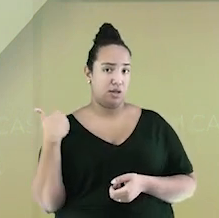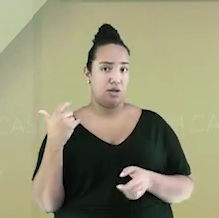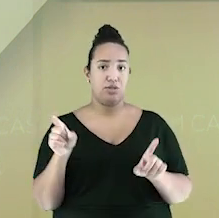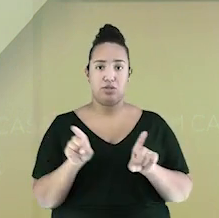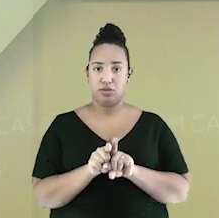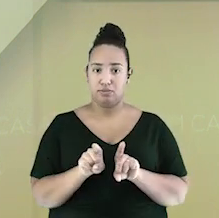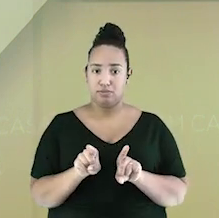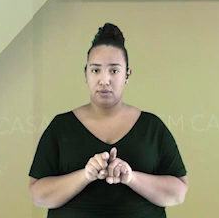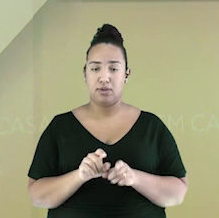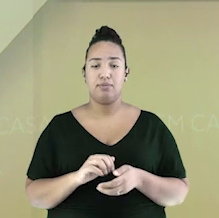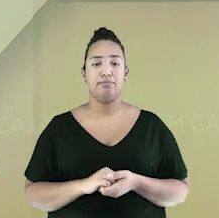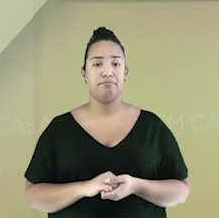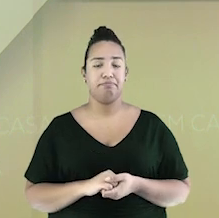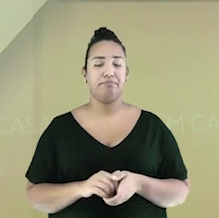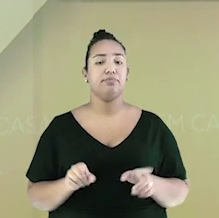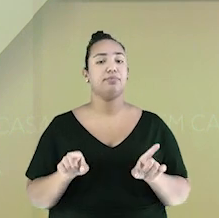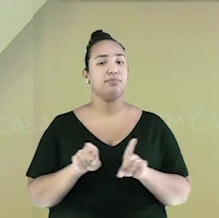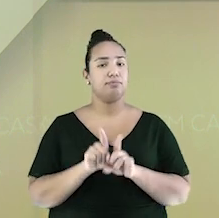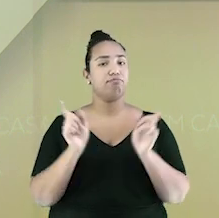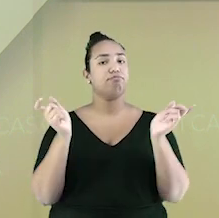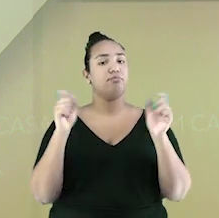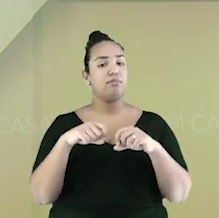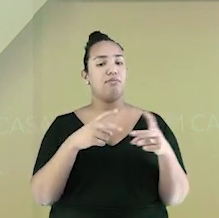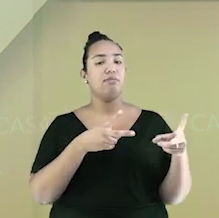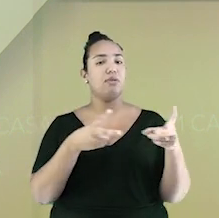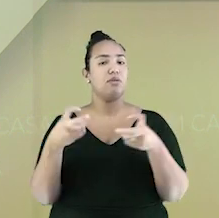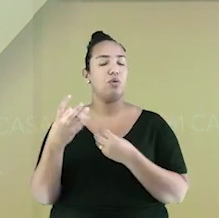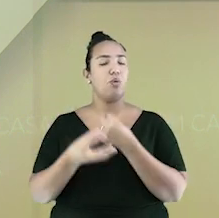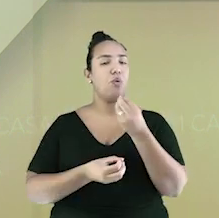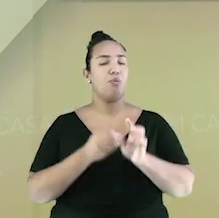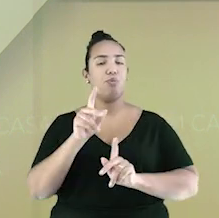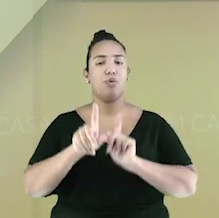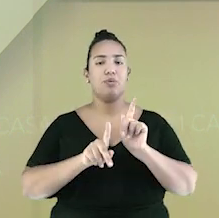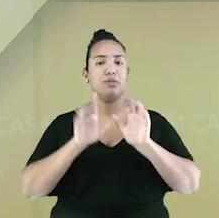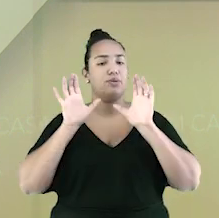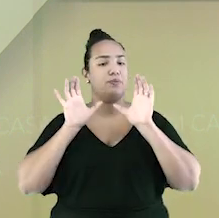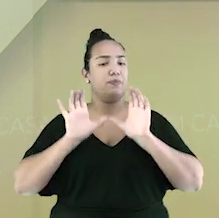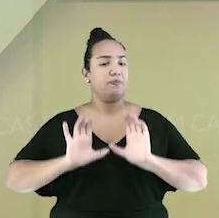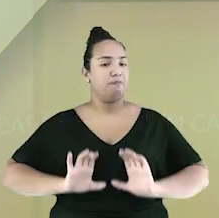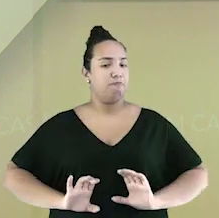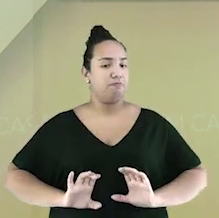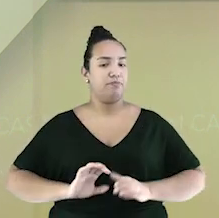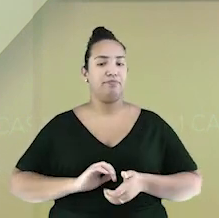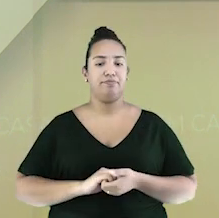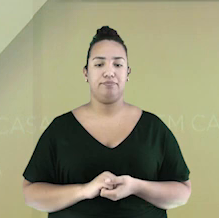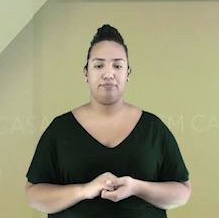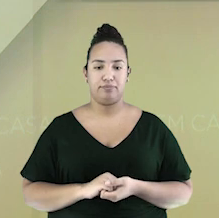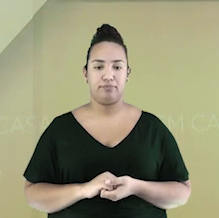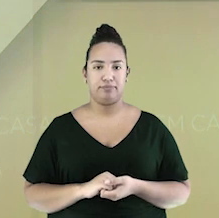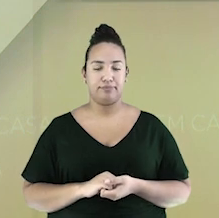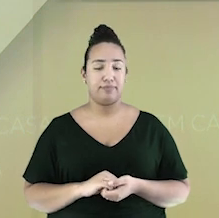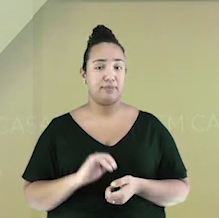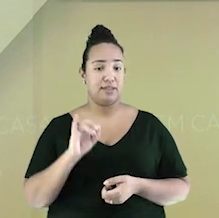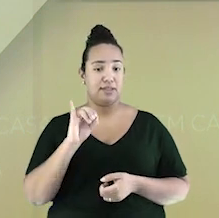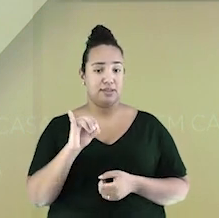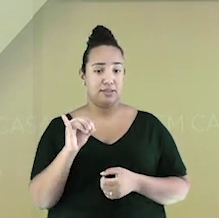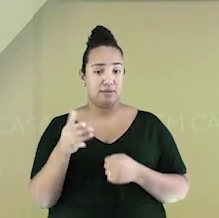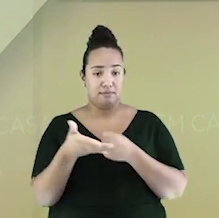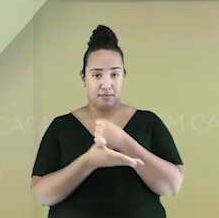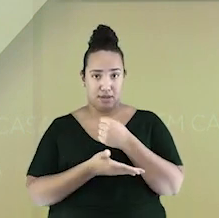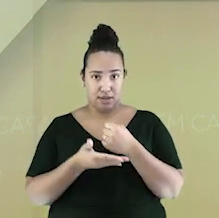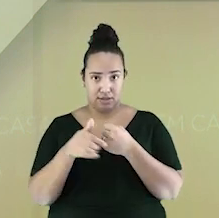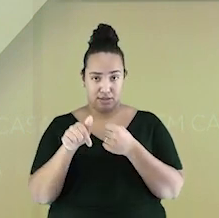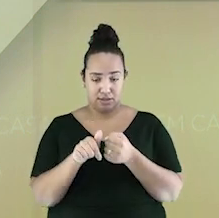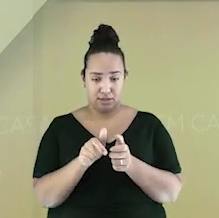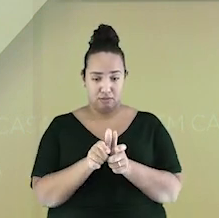idade, permitindo interpretarmos o comportamento da população. Quanto maior for a